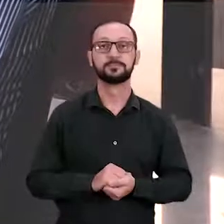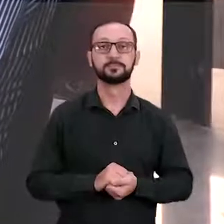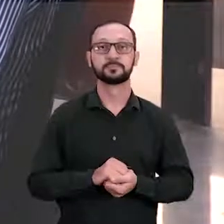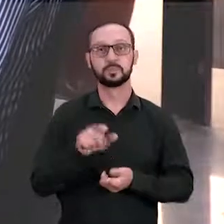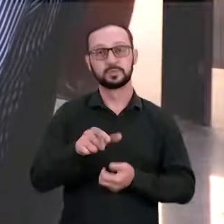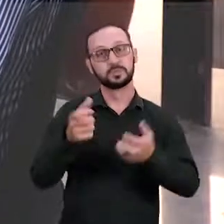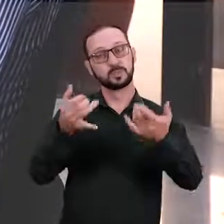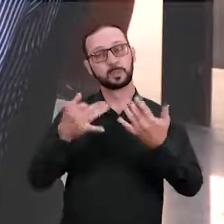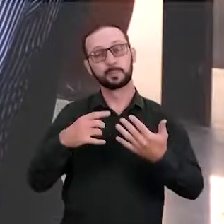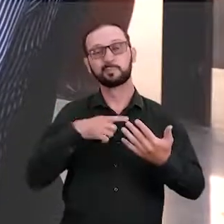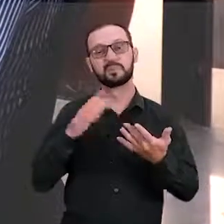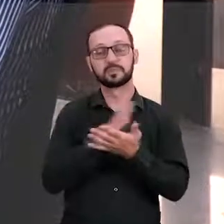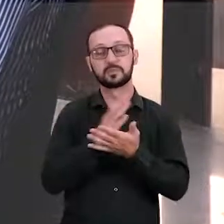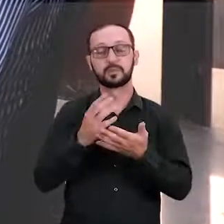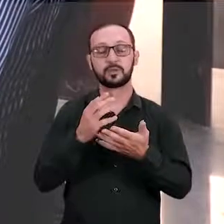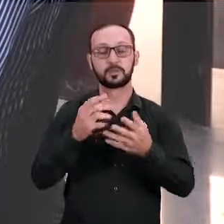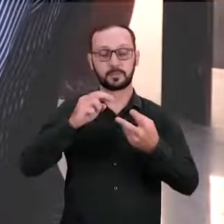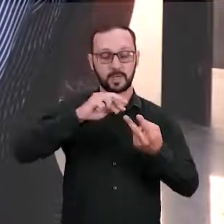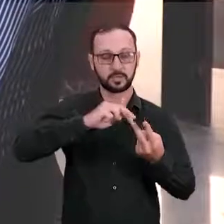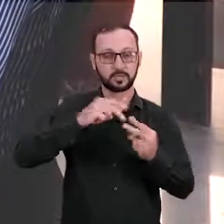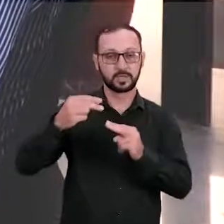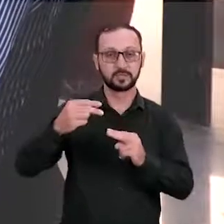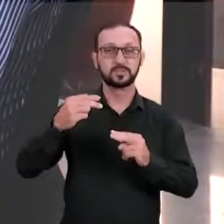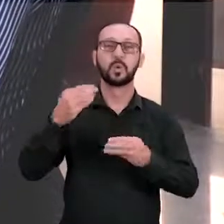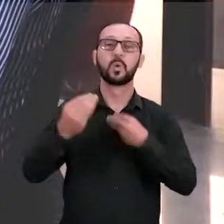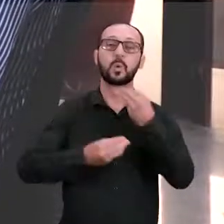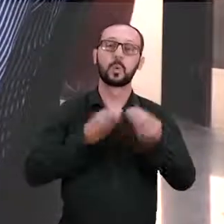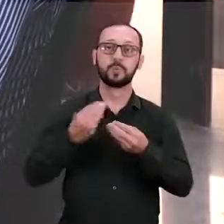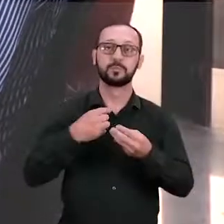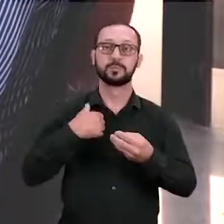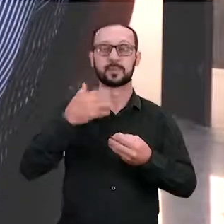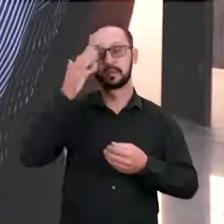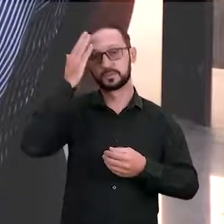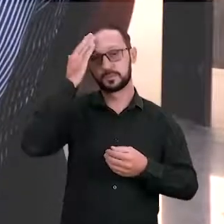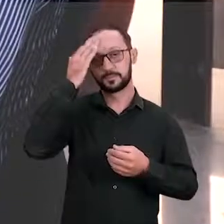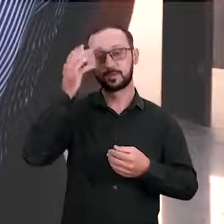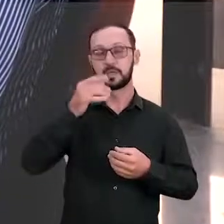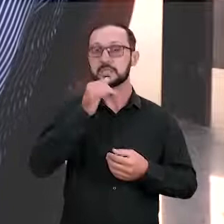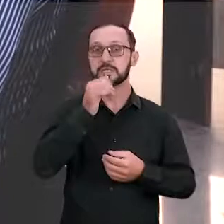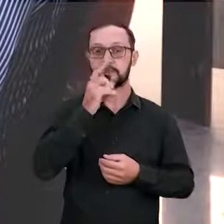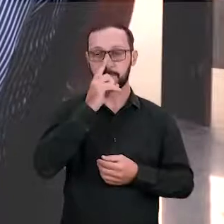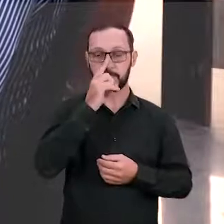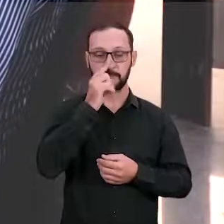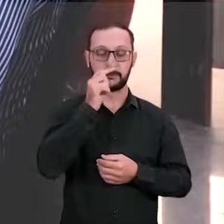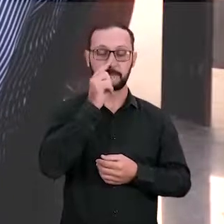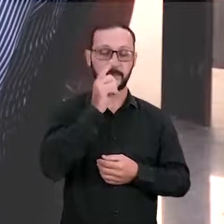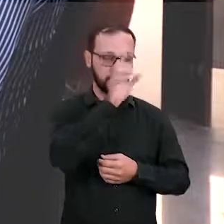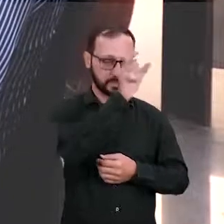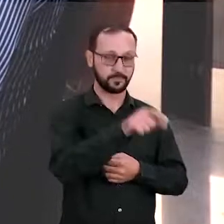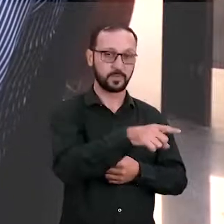Então, já que o senhor falou que já tem um pouco de genética, como que, eu sabendo, vamos supor que a minha mãe tem